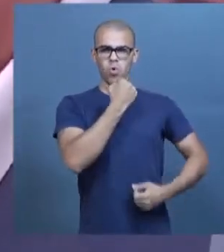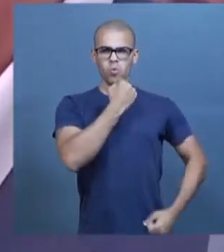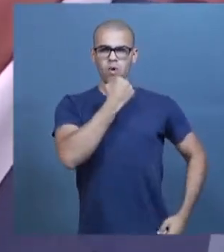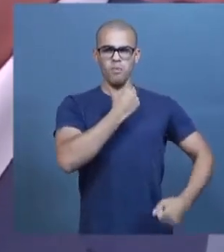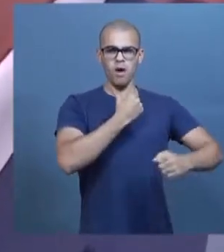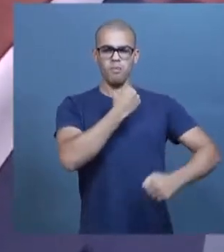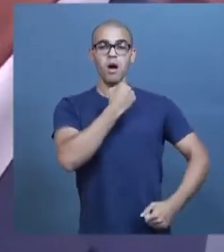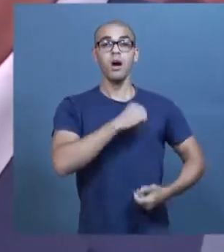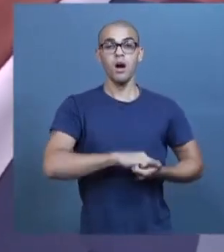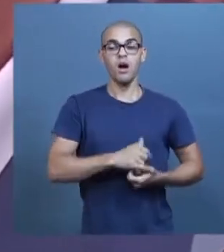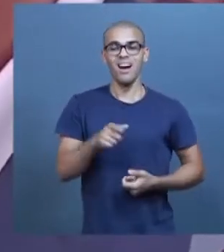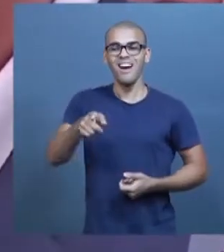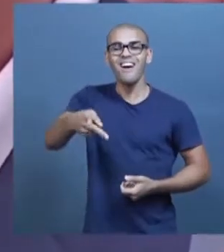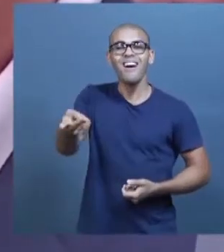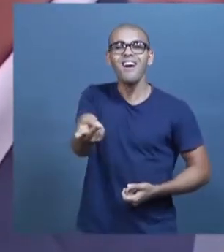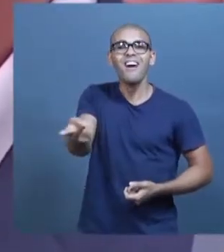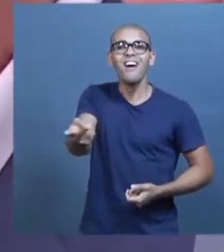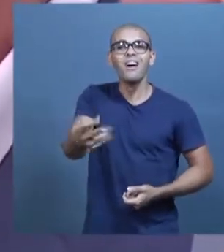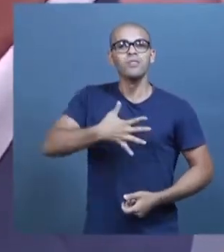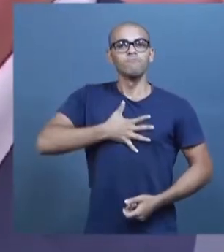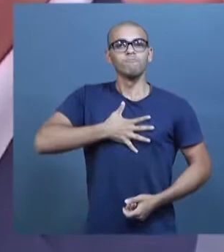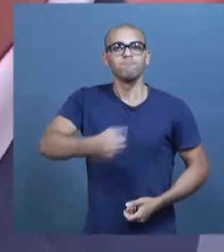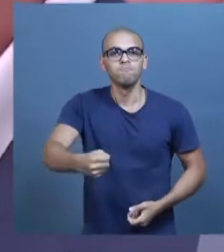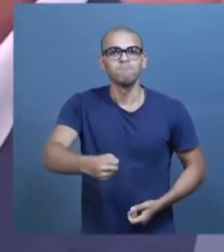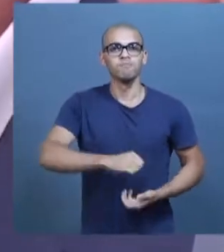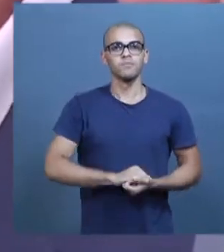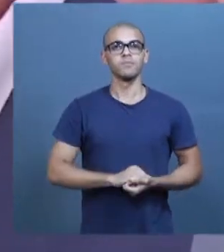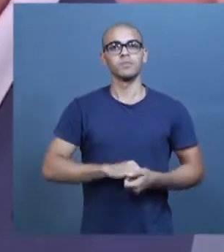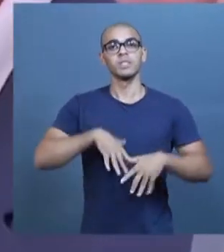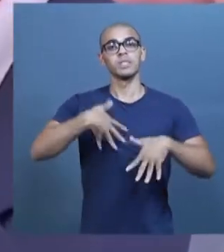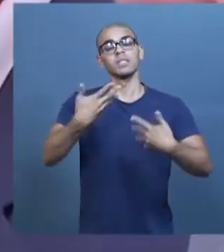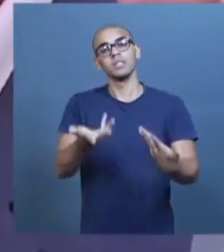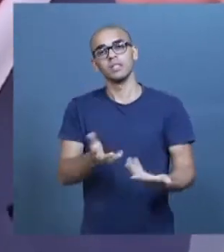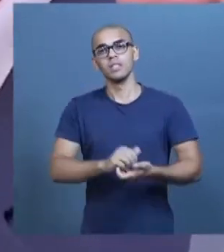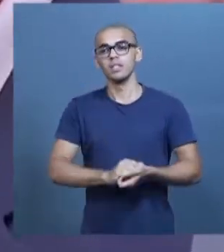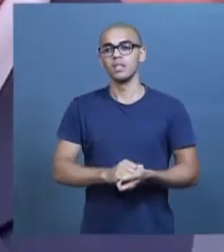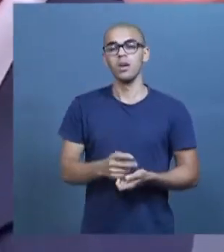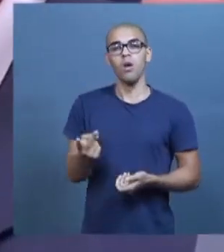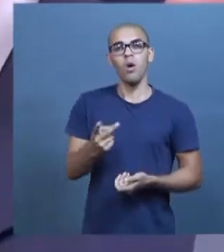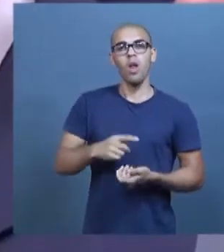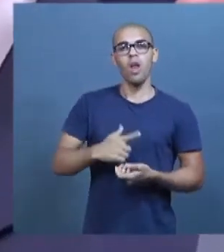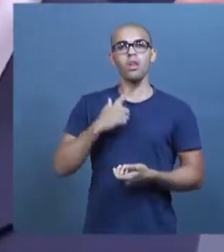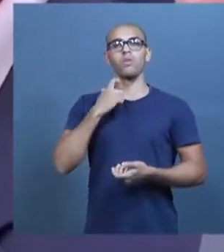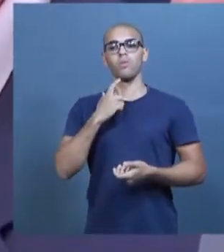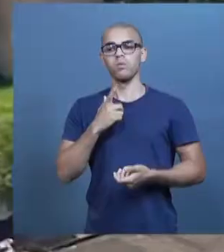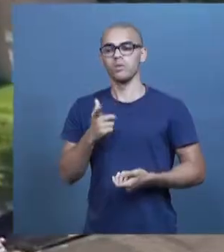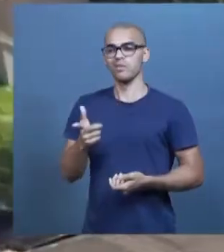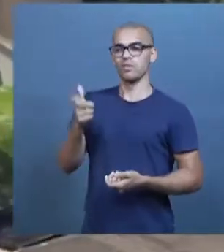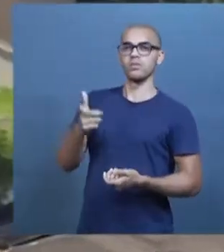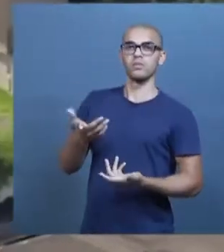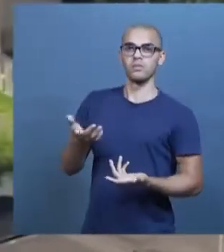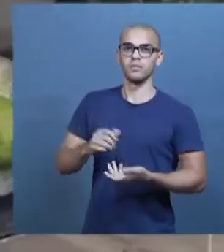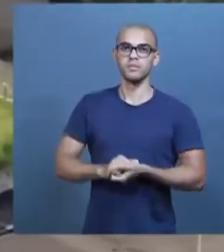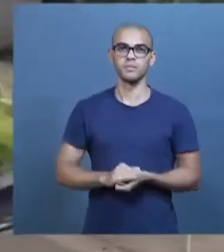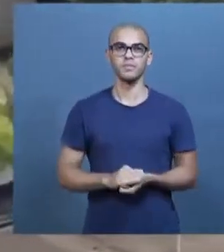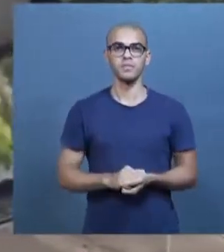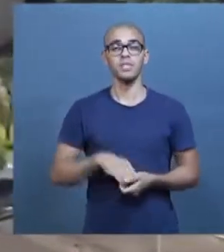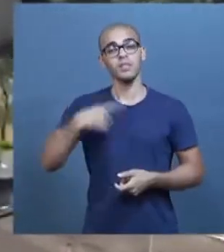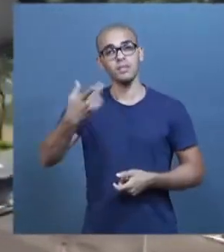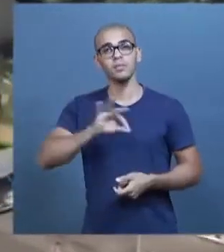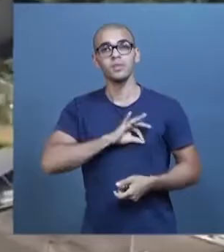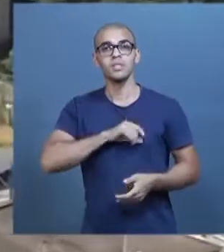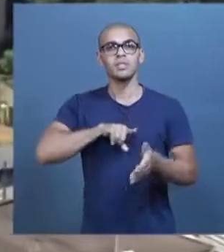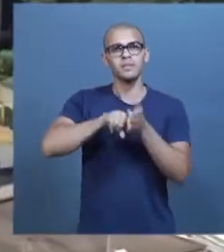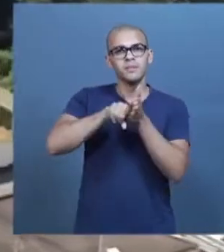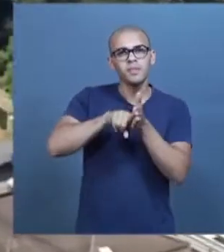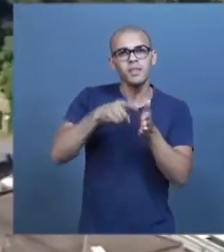ainda identificado se um atirou e depois suicidou-se. Isso é a perícia que vai determinar. 10 pessoas morreram,